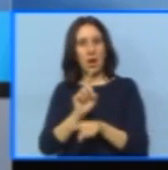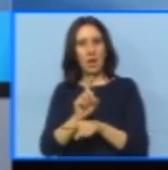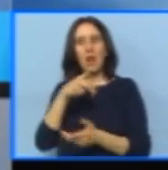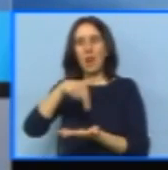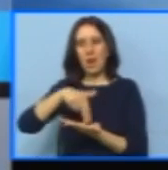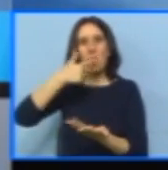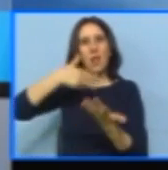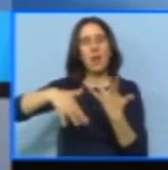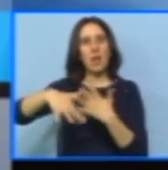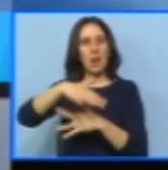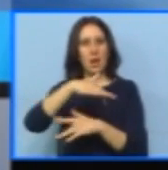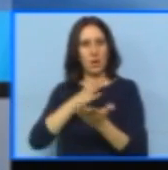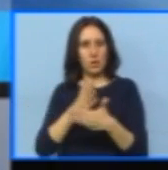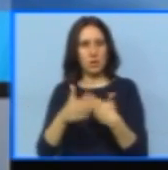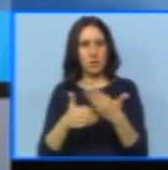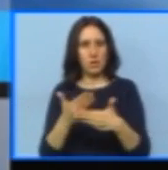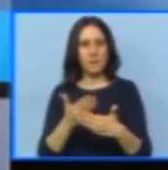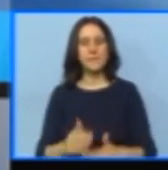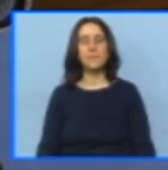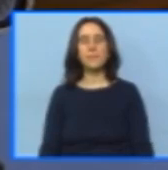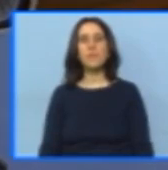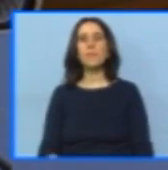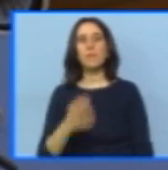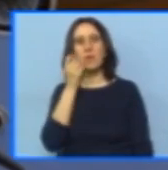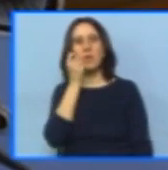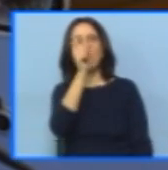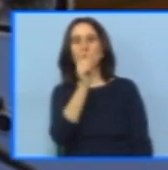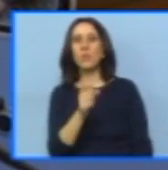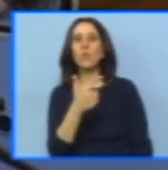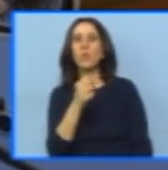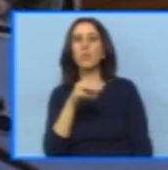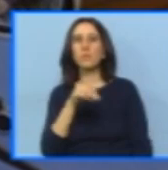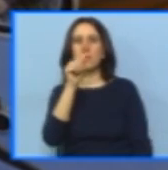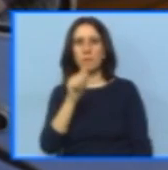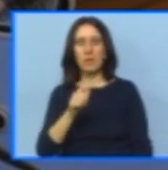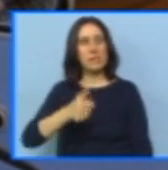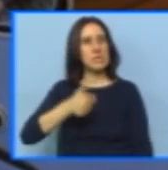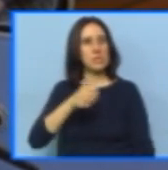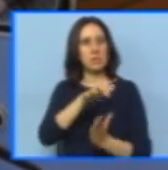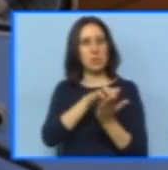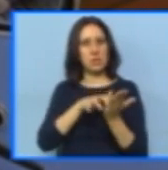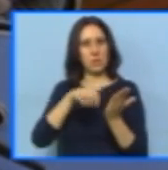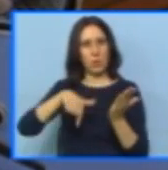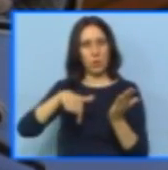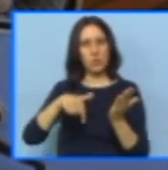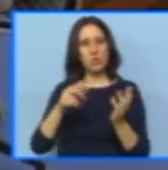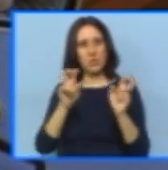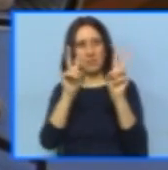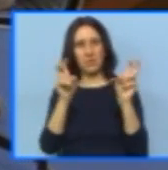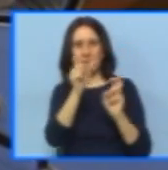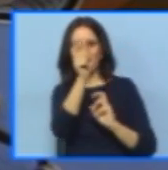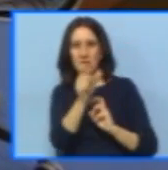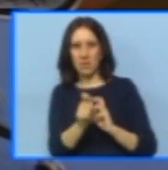eles. A figura de Tomé, que é a figura central no Evangelho de hoje, é uma figura que